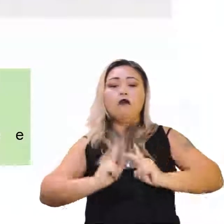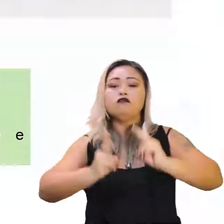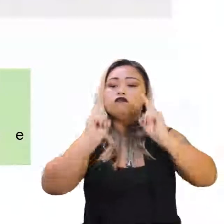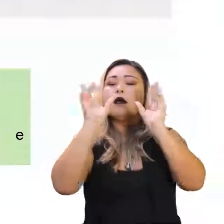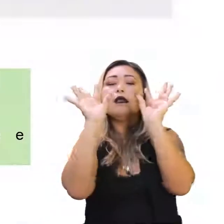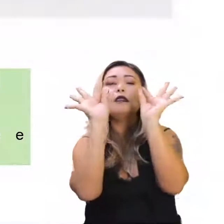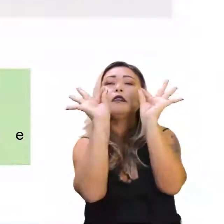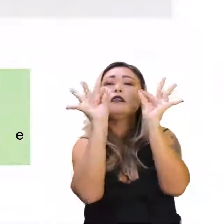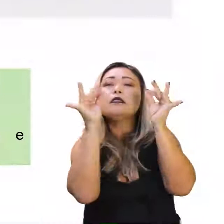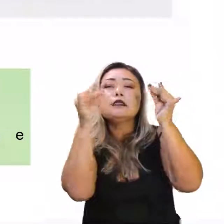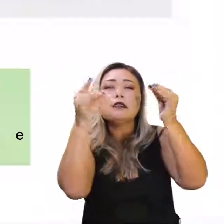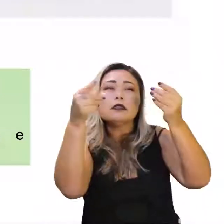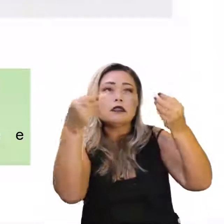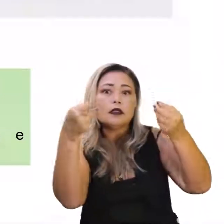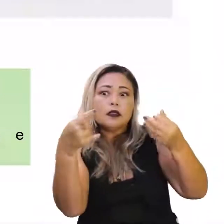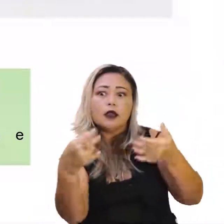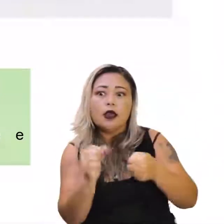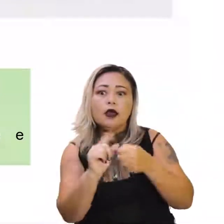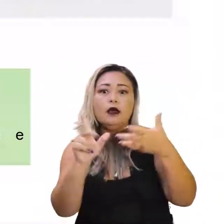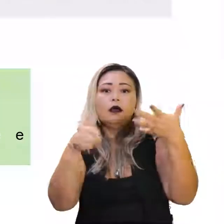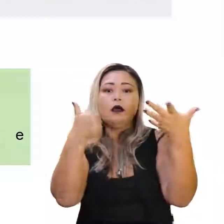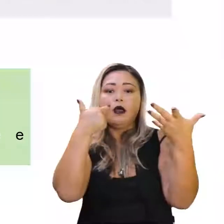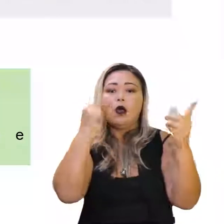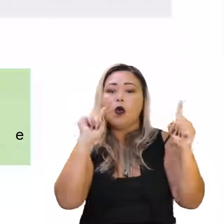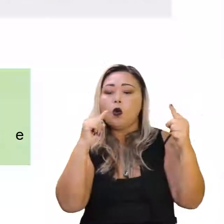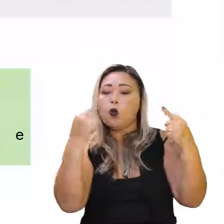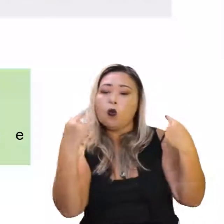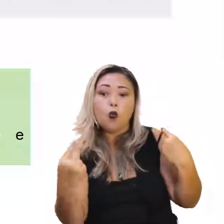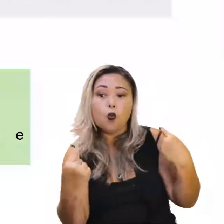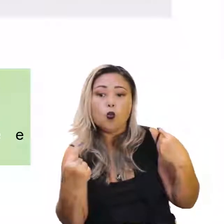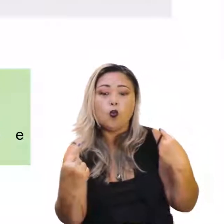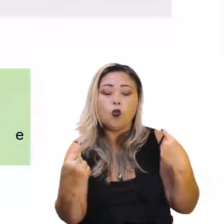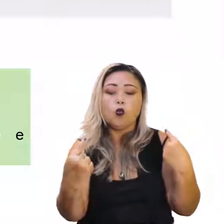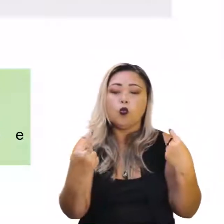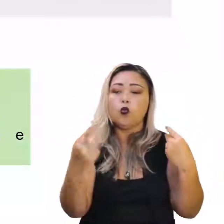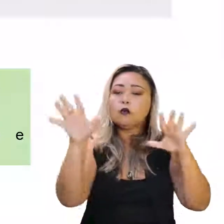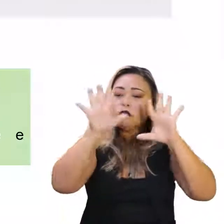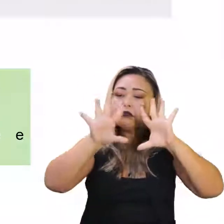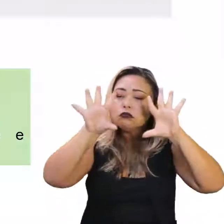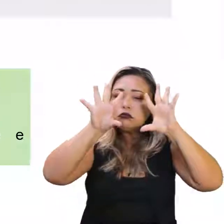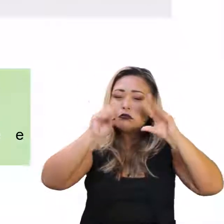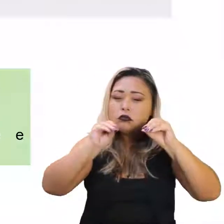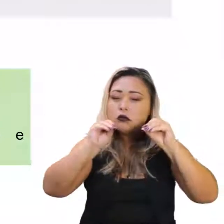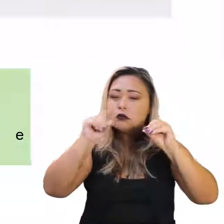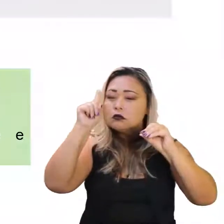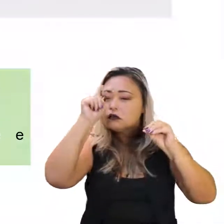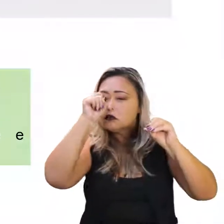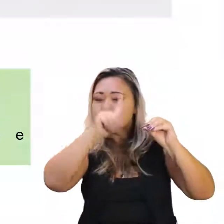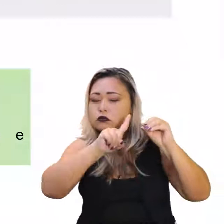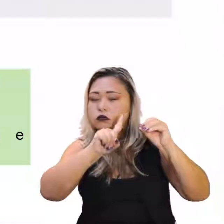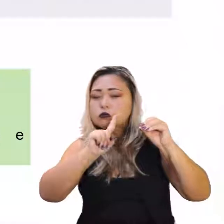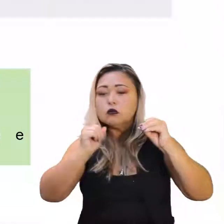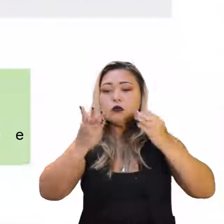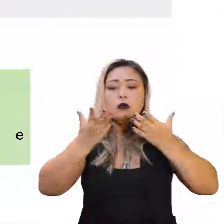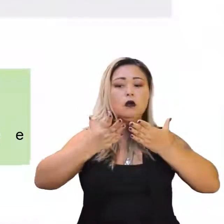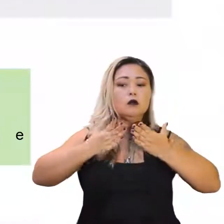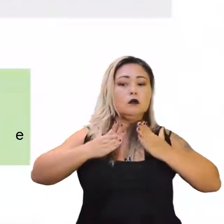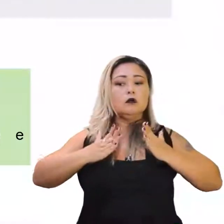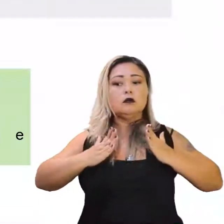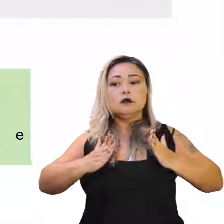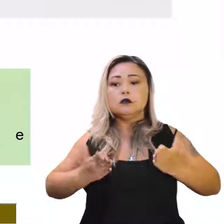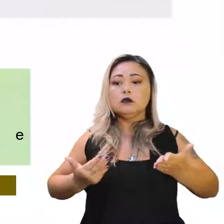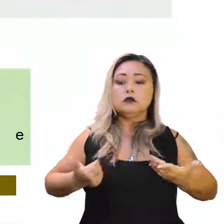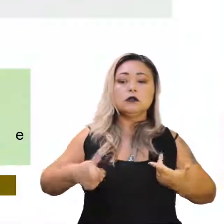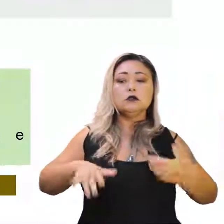valorização do detalhe, também contradições, obscuridade, complexidade, sensualismo.